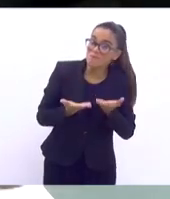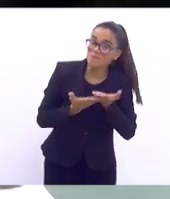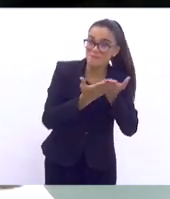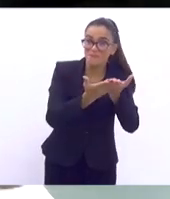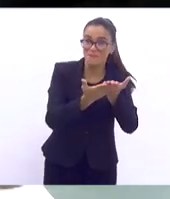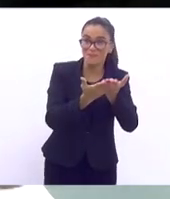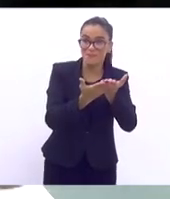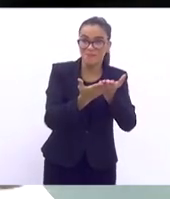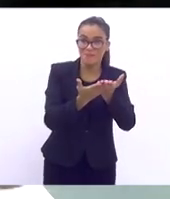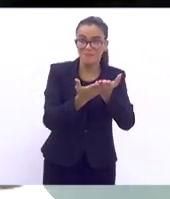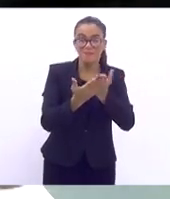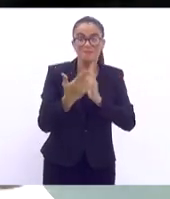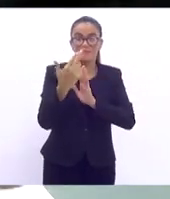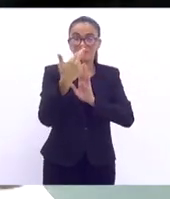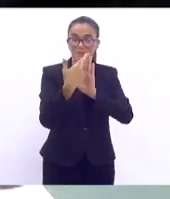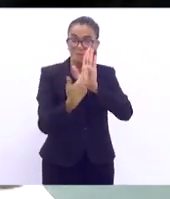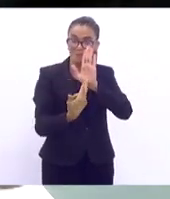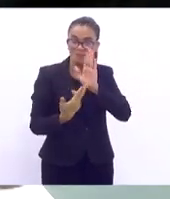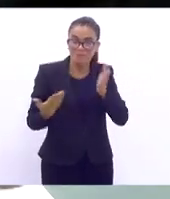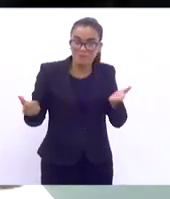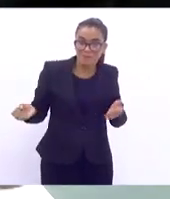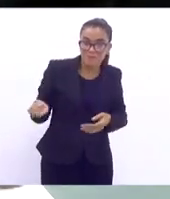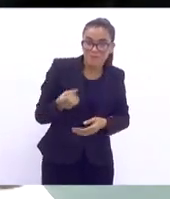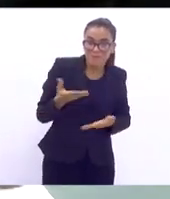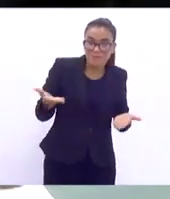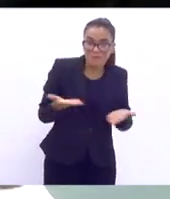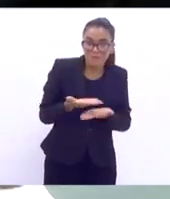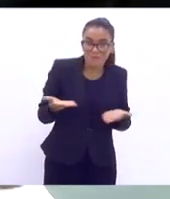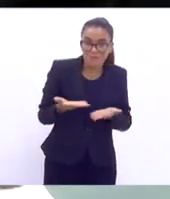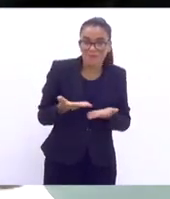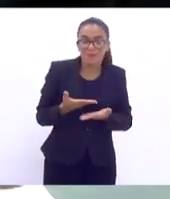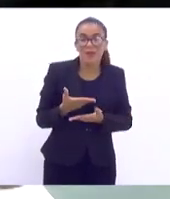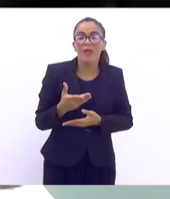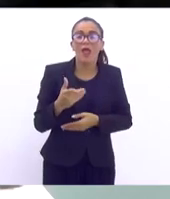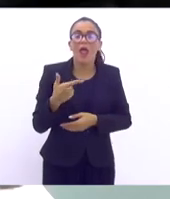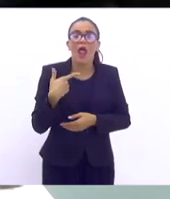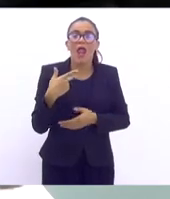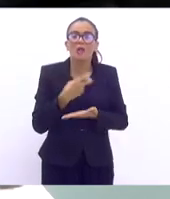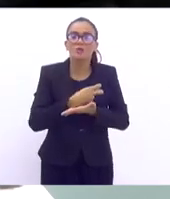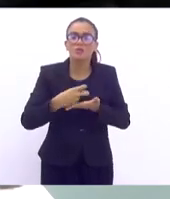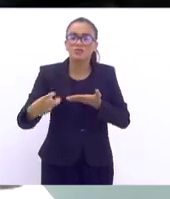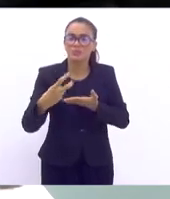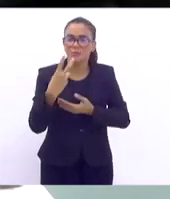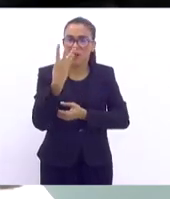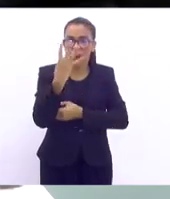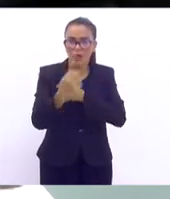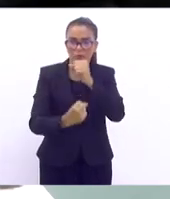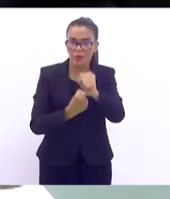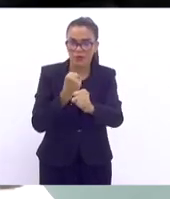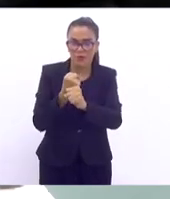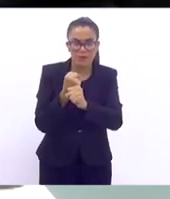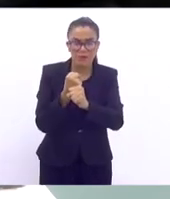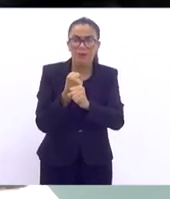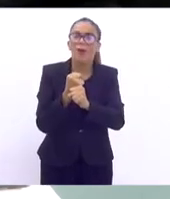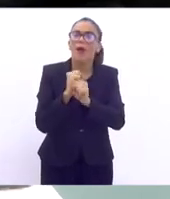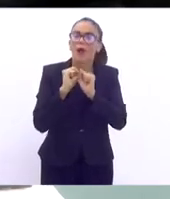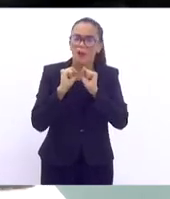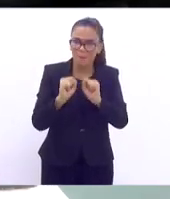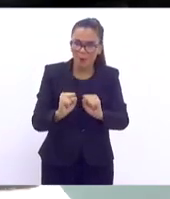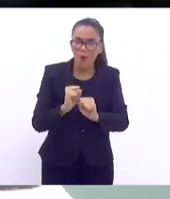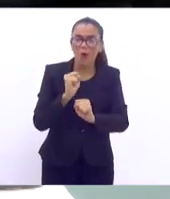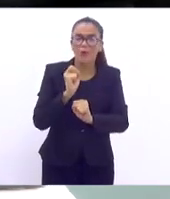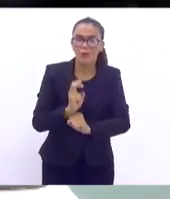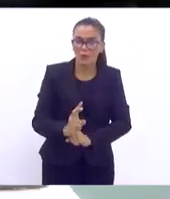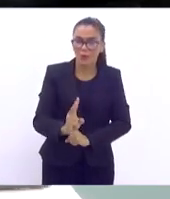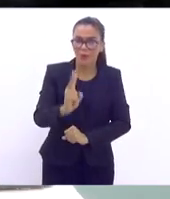não não Porque nas normas atuais é uma frente que já existe ela não se extingue quando termina ela pode ser né conduzido